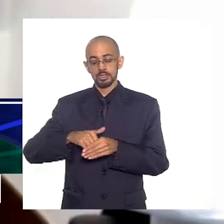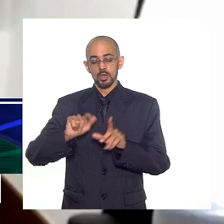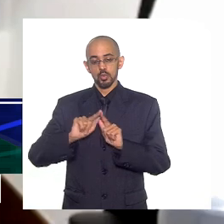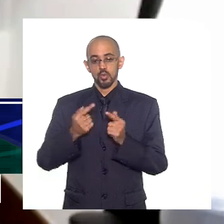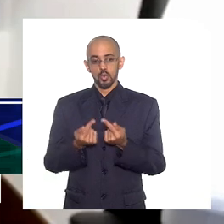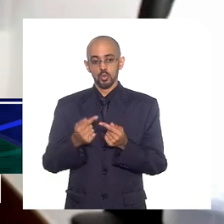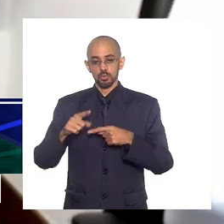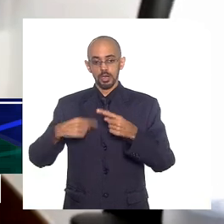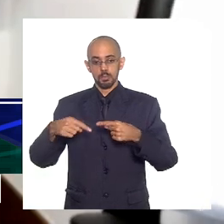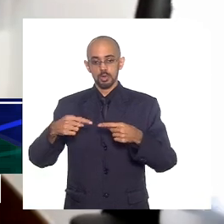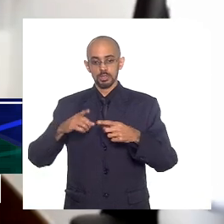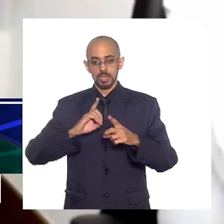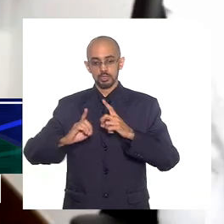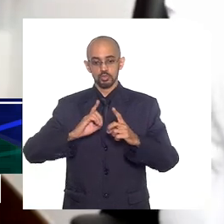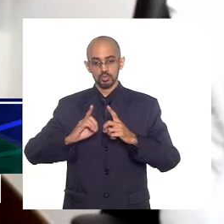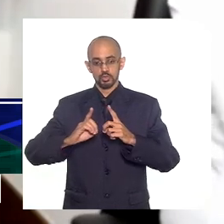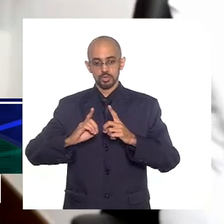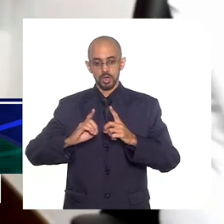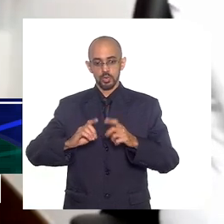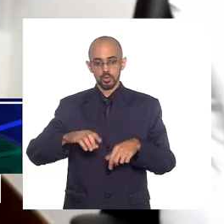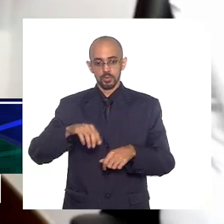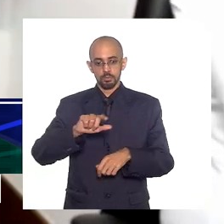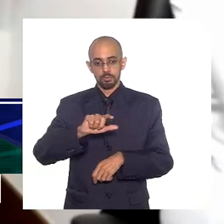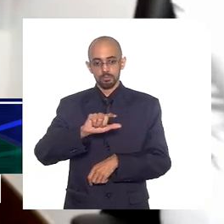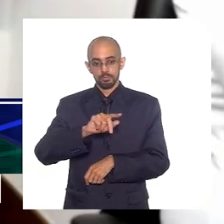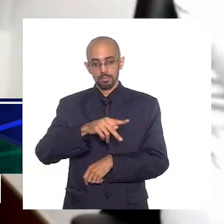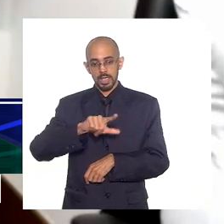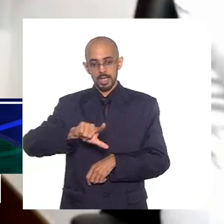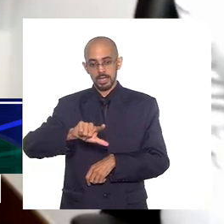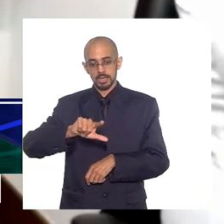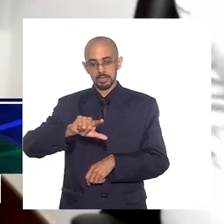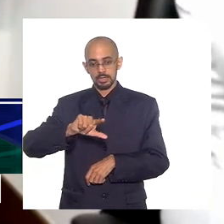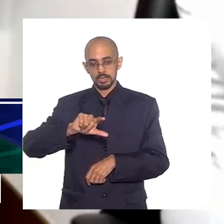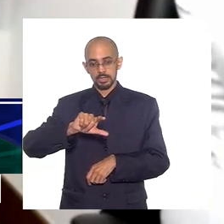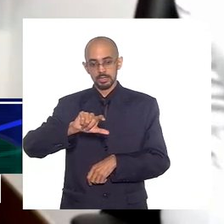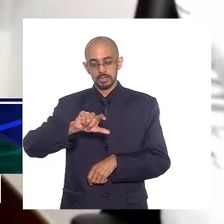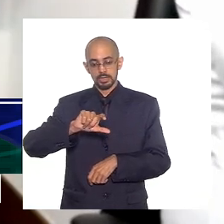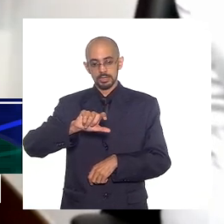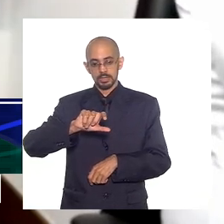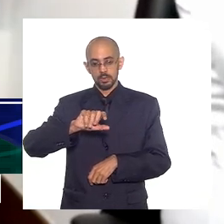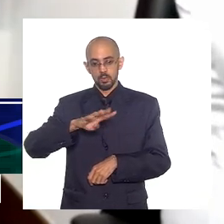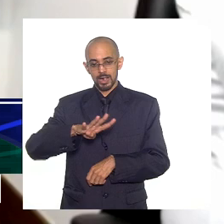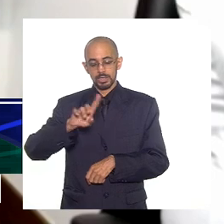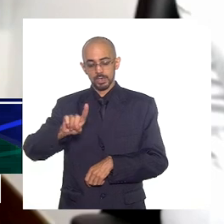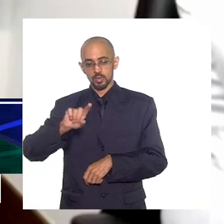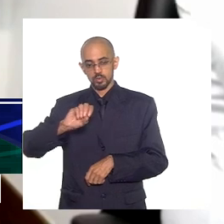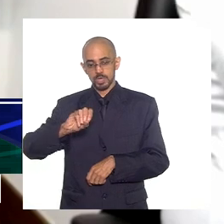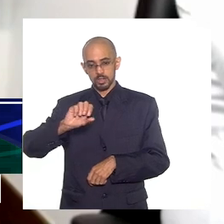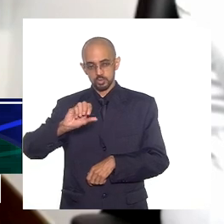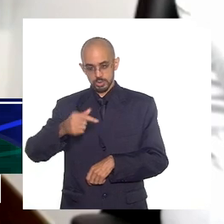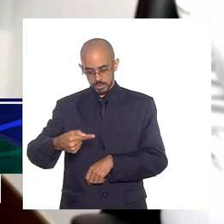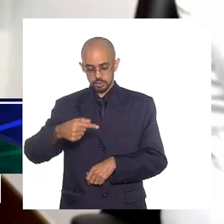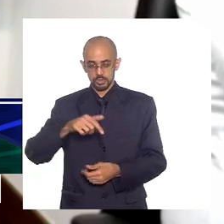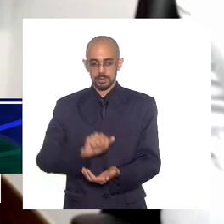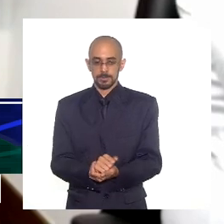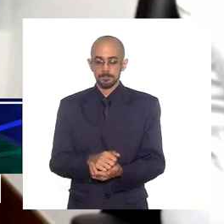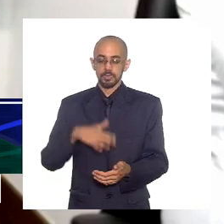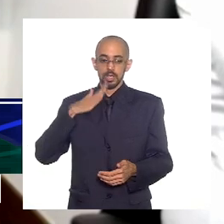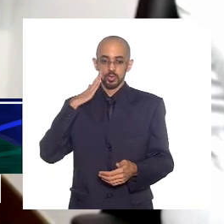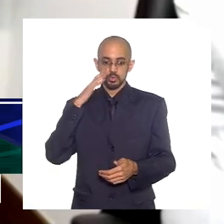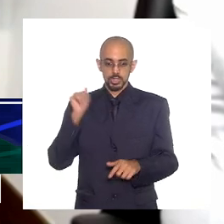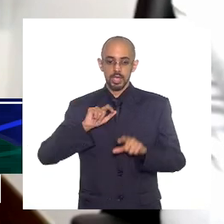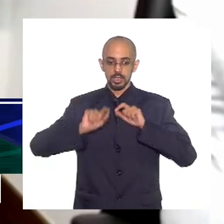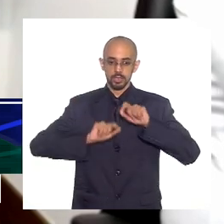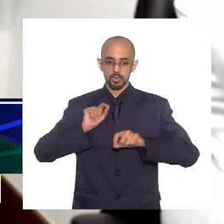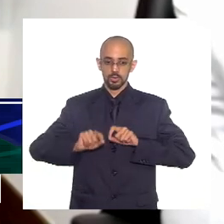da discussão do PL 4107, tá bom? Então, nós vamos votar lá no grupo a emenda